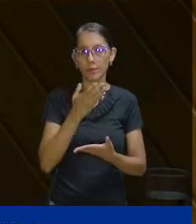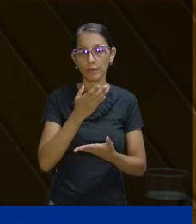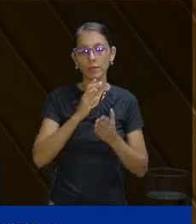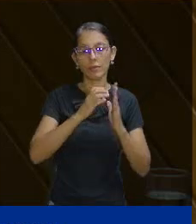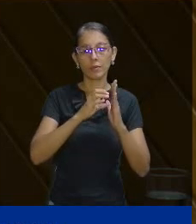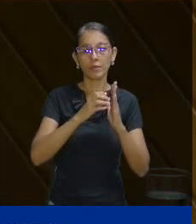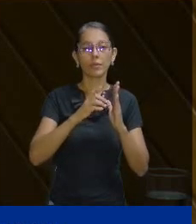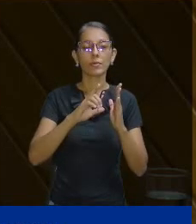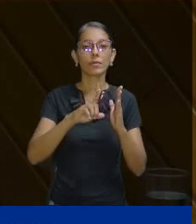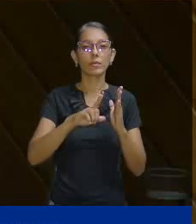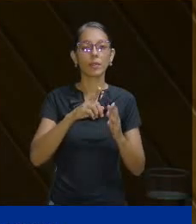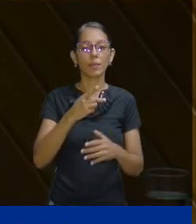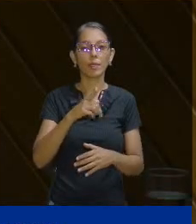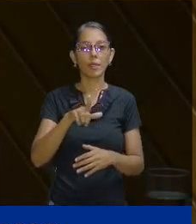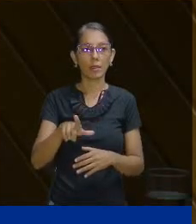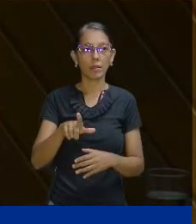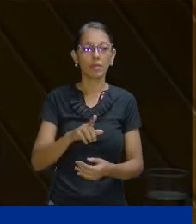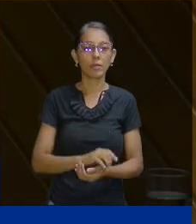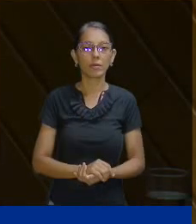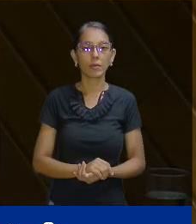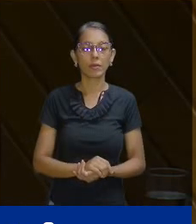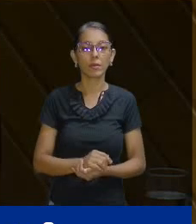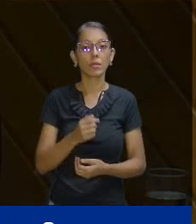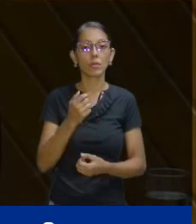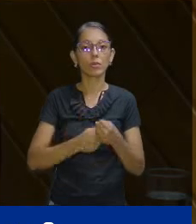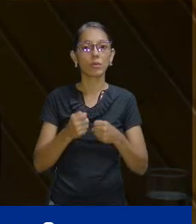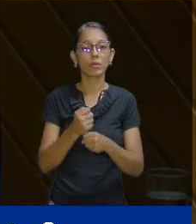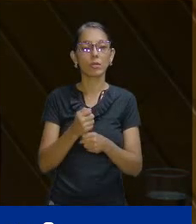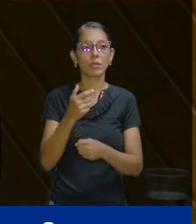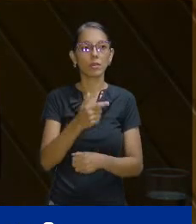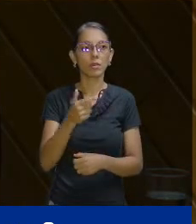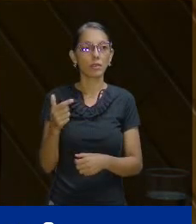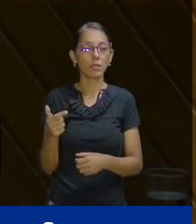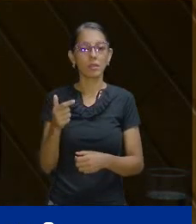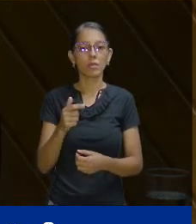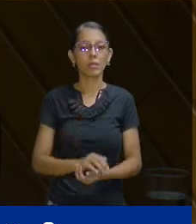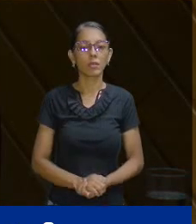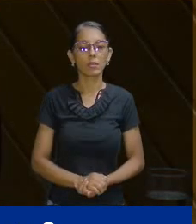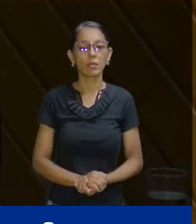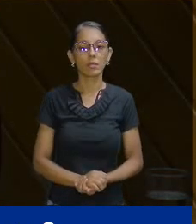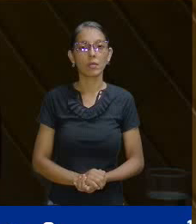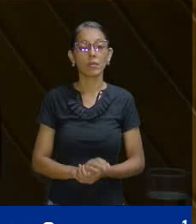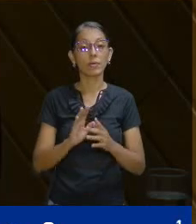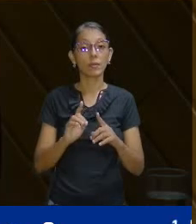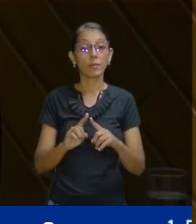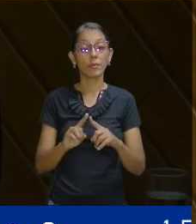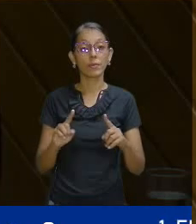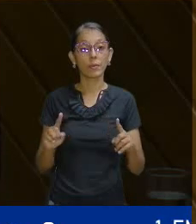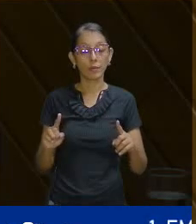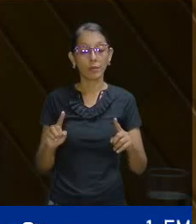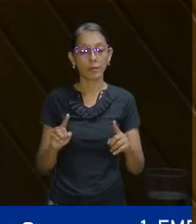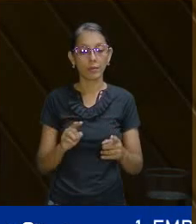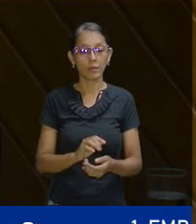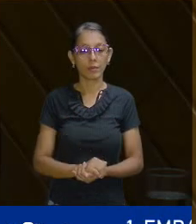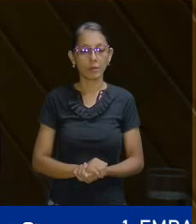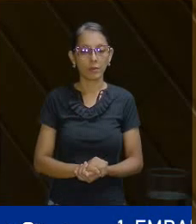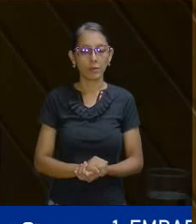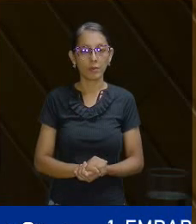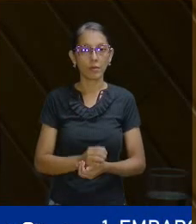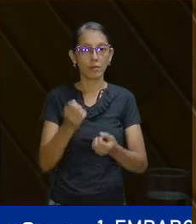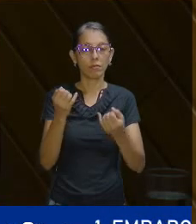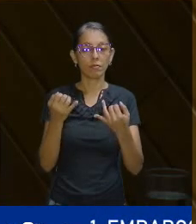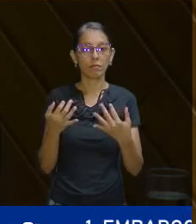ao exercício financeiro de 2023. O embargante aponta omissão no julgamento quanto à análise